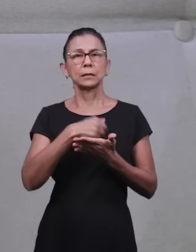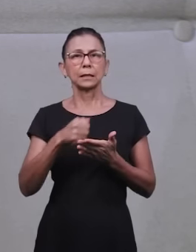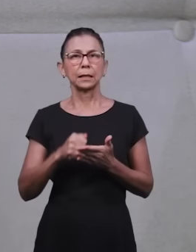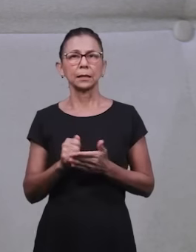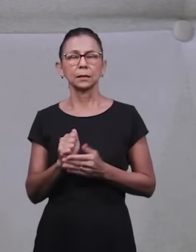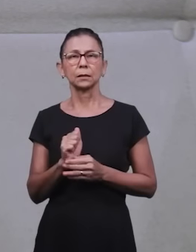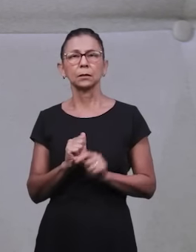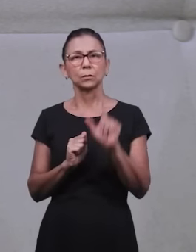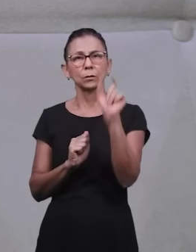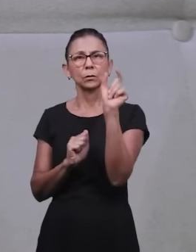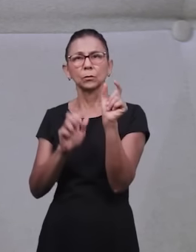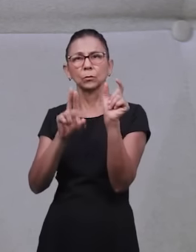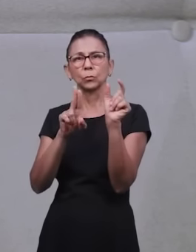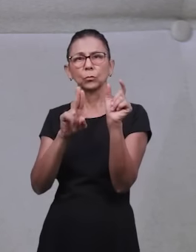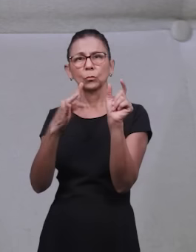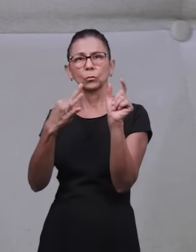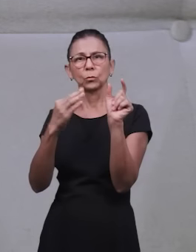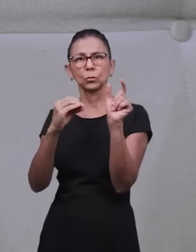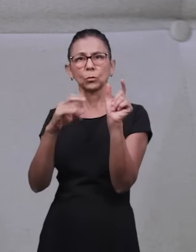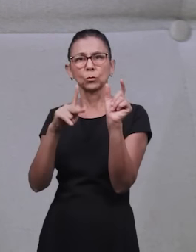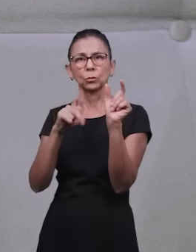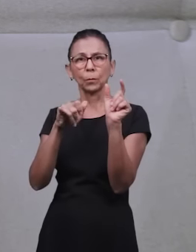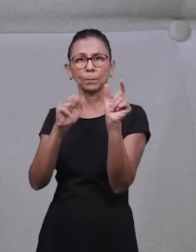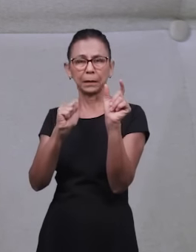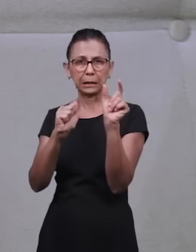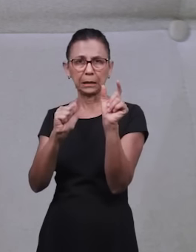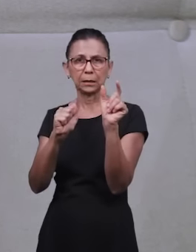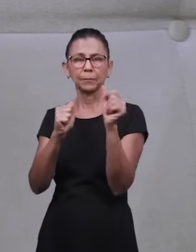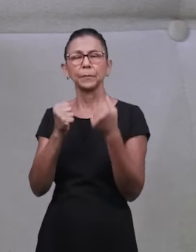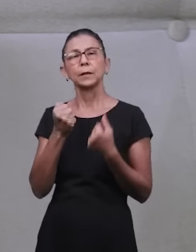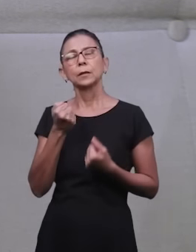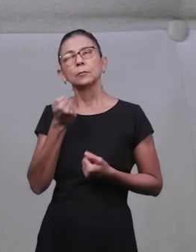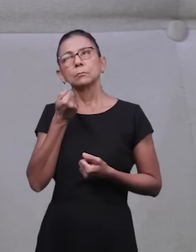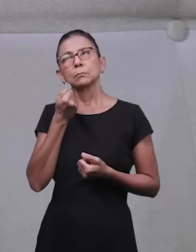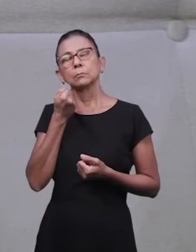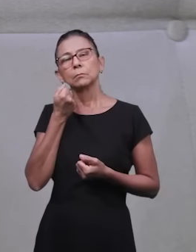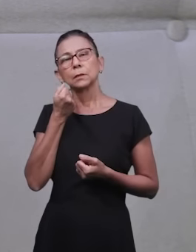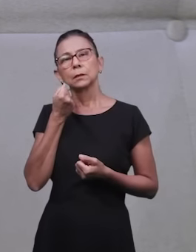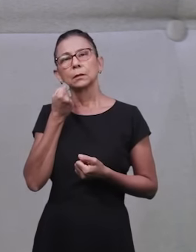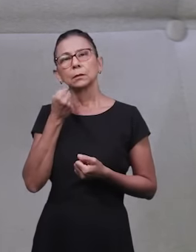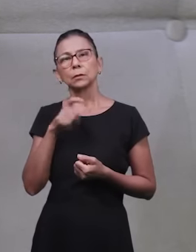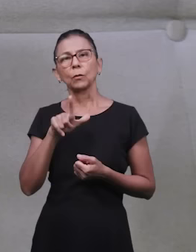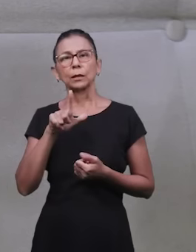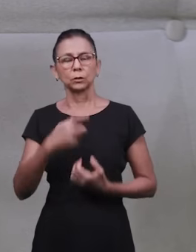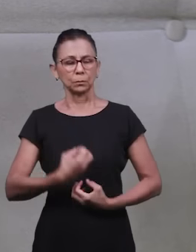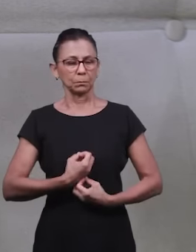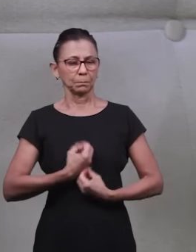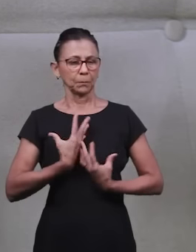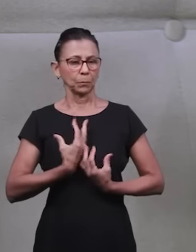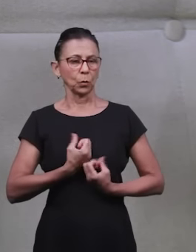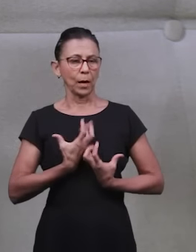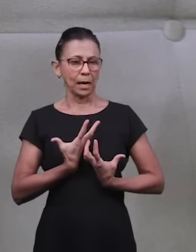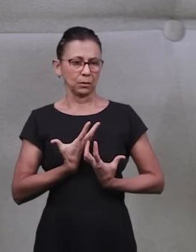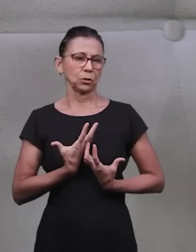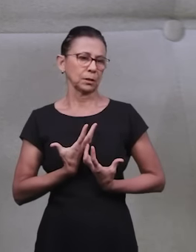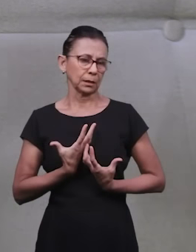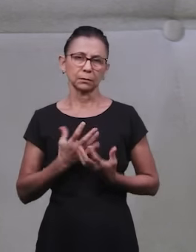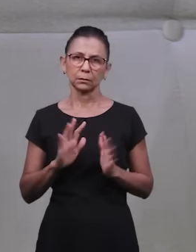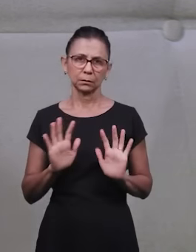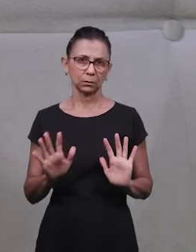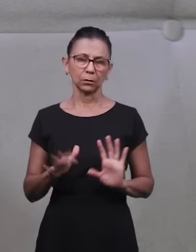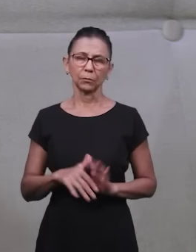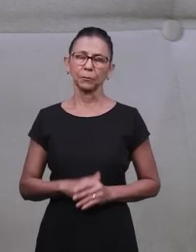Numa linguagem poética, né, que ele não alcança o que, que significava, entendeu?